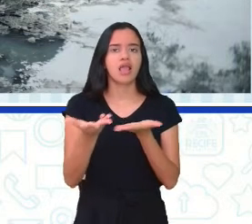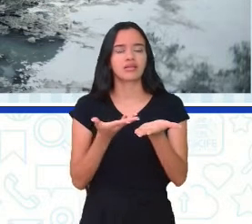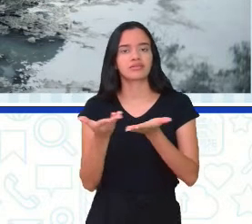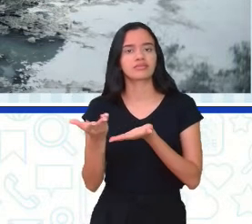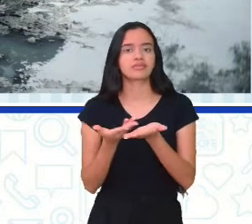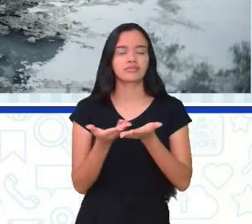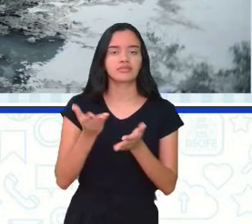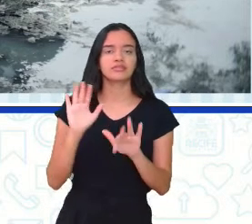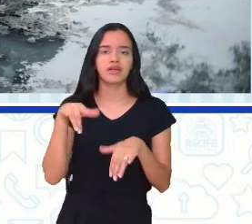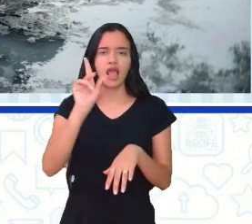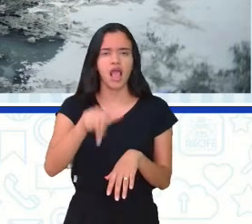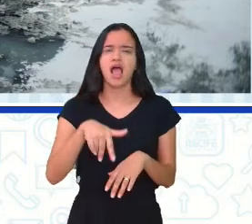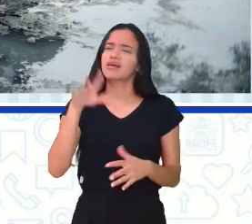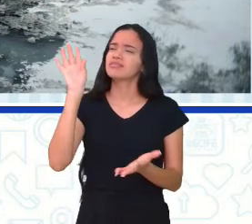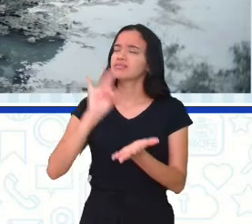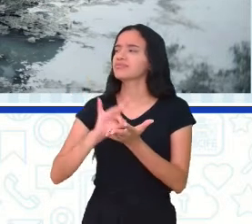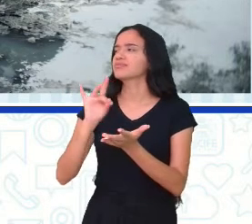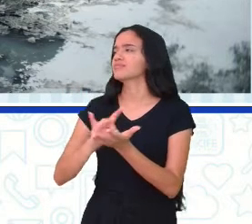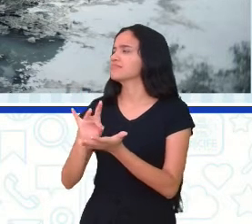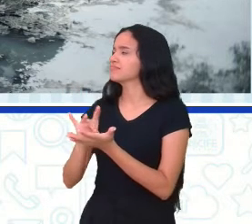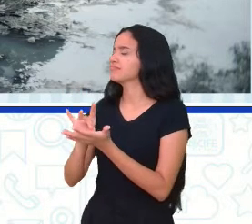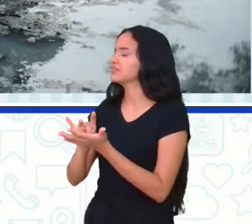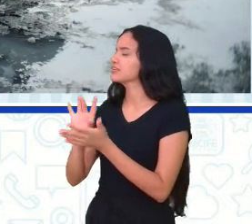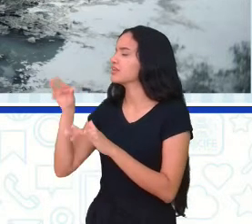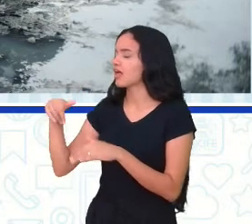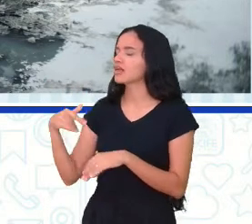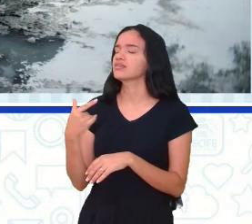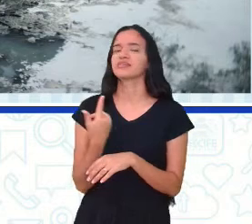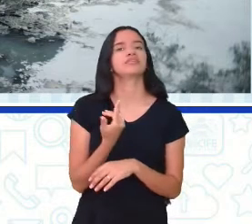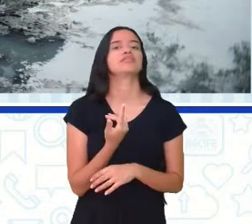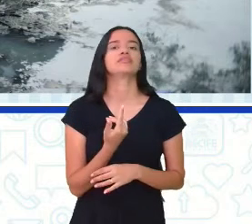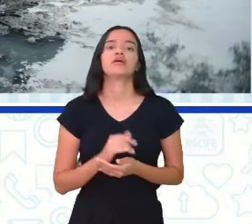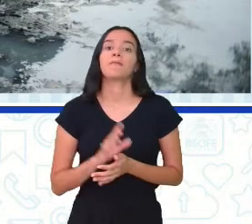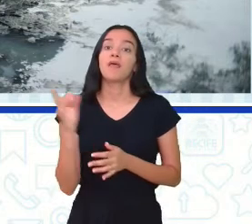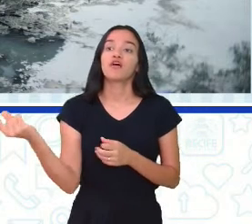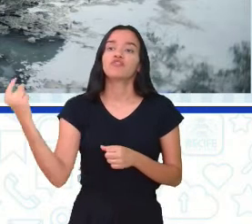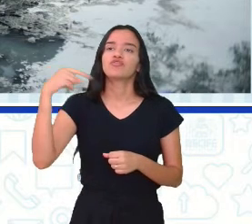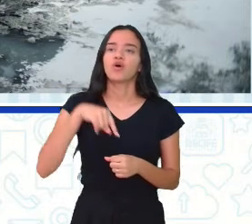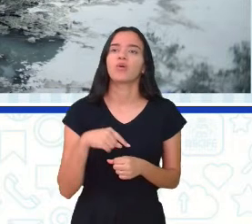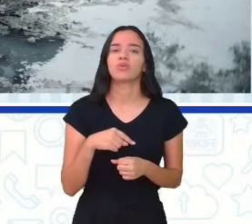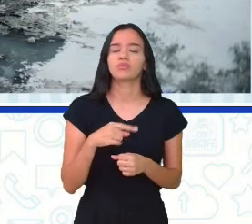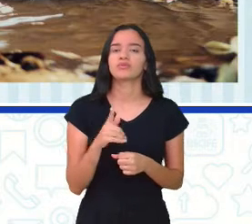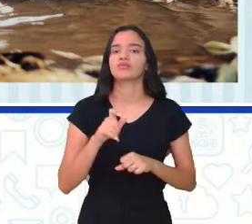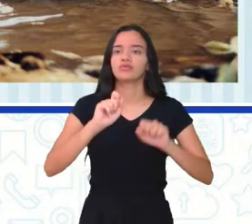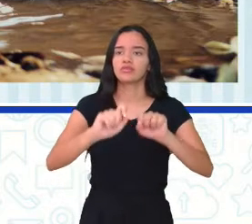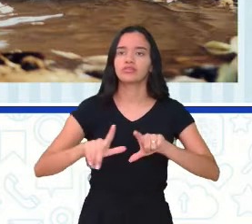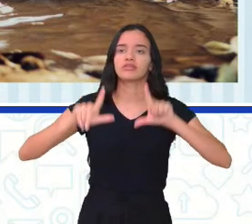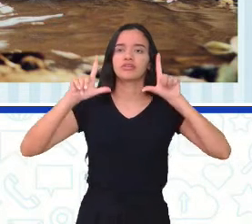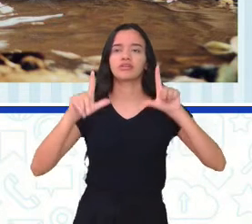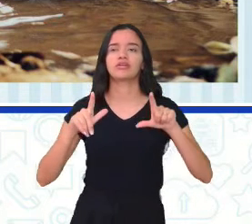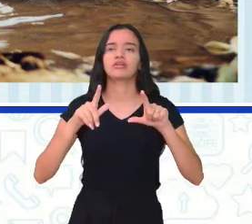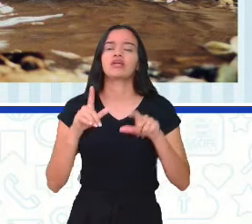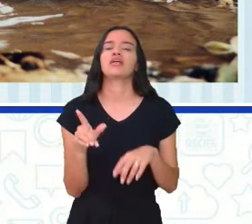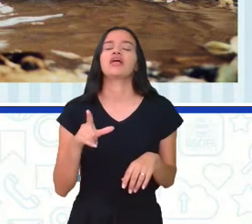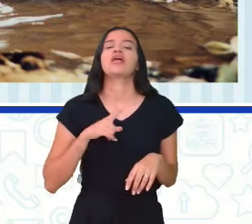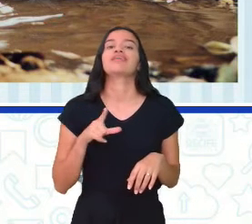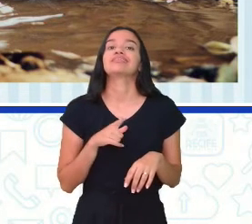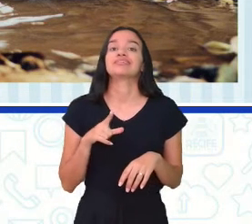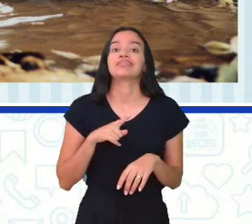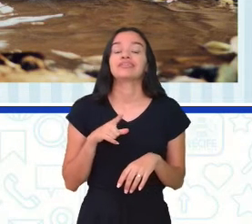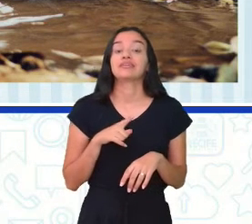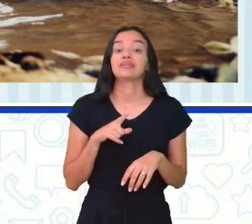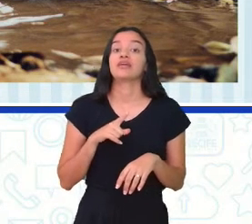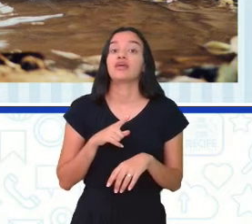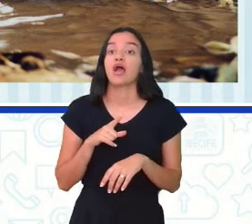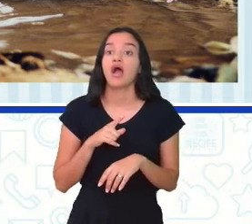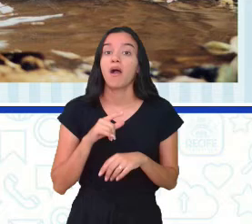e... Será que isso é fiel, professor? As estatísticas, elas são falhas? Volta um pouquinho aí o slide, professor. Ainda tem um pouquinho mais grave, né? Ainda fala